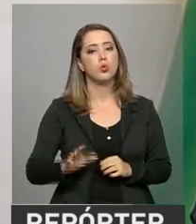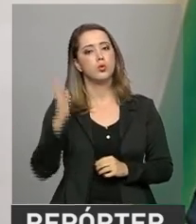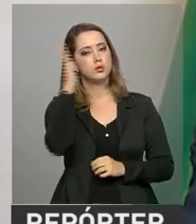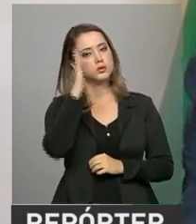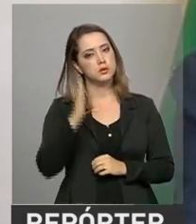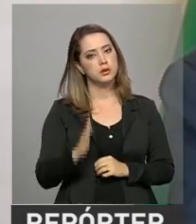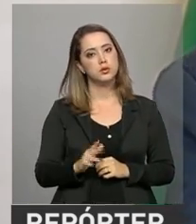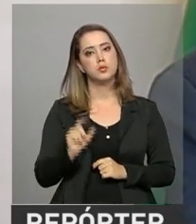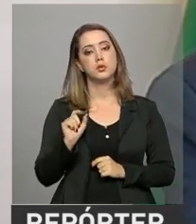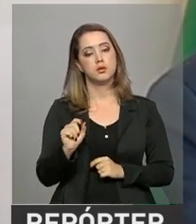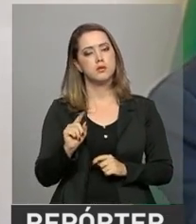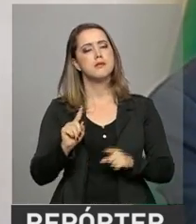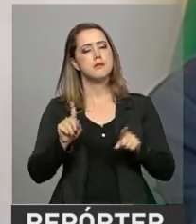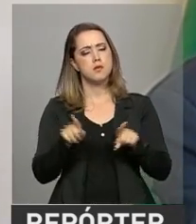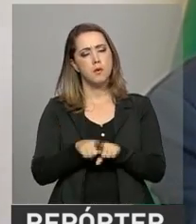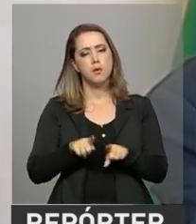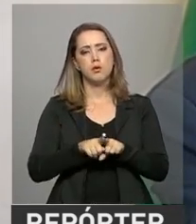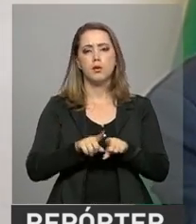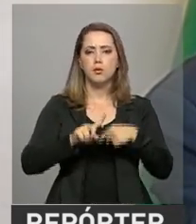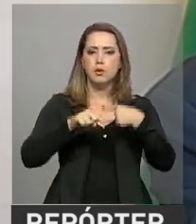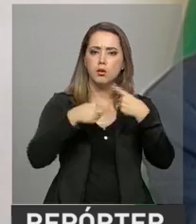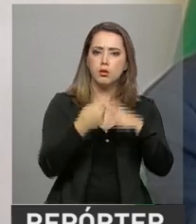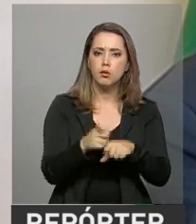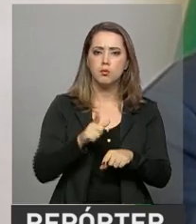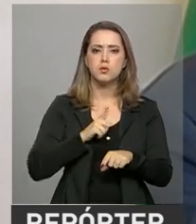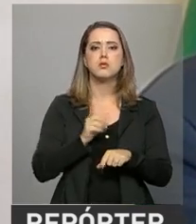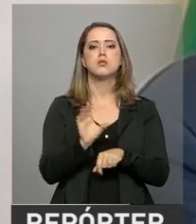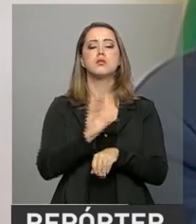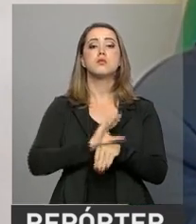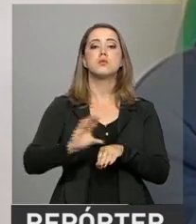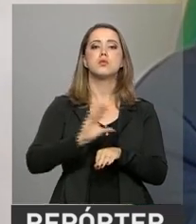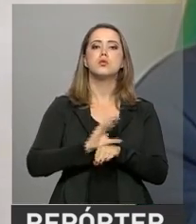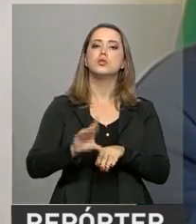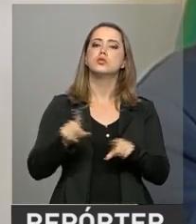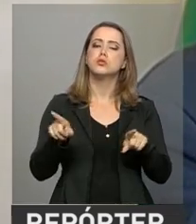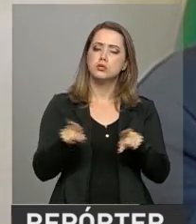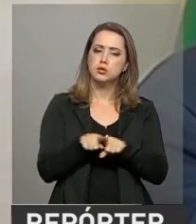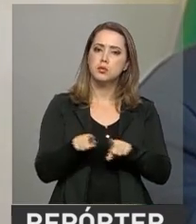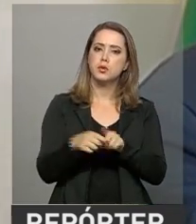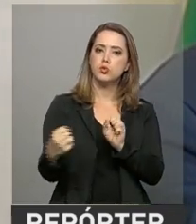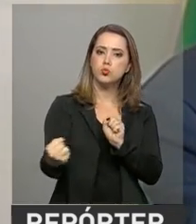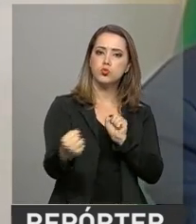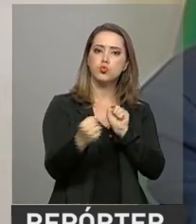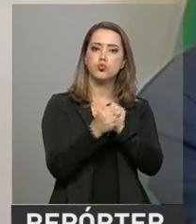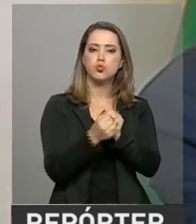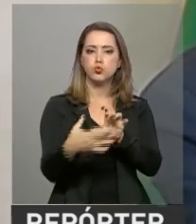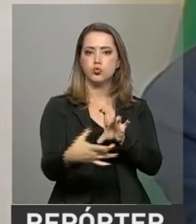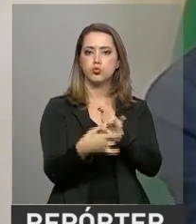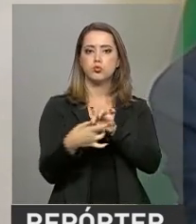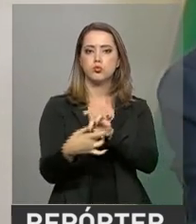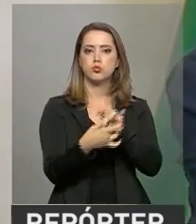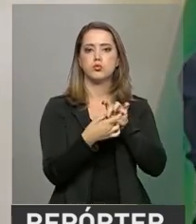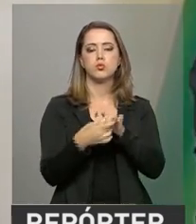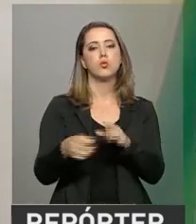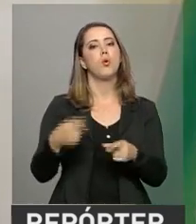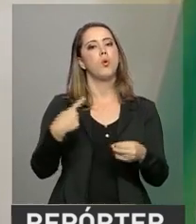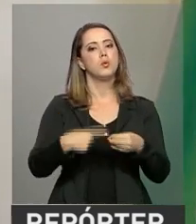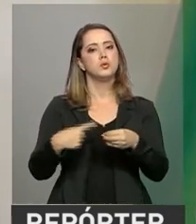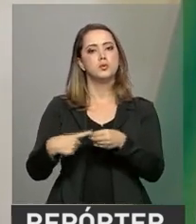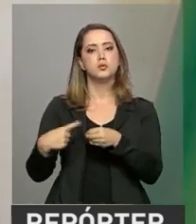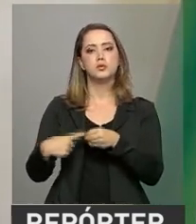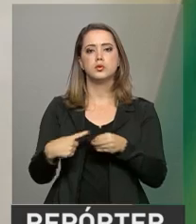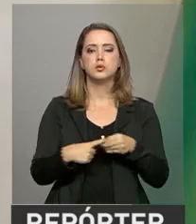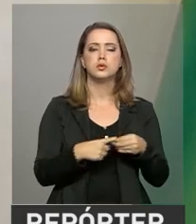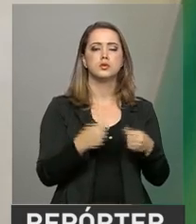até depois, Alexandre, depois da Constituição de 88, até mesmo no caso dos municípios, que tem a chamada Guarda Municipal, cuja função,